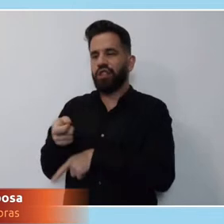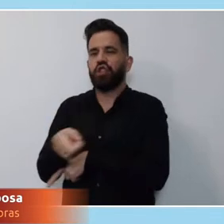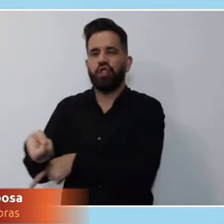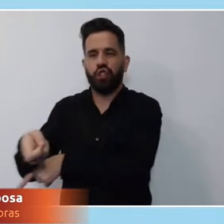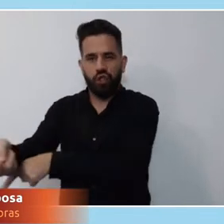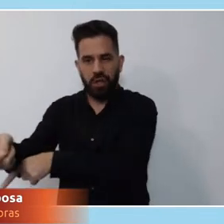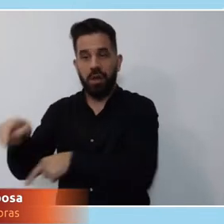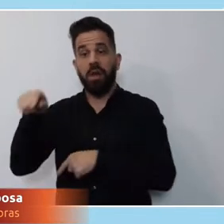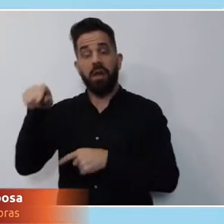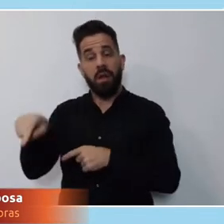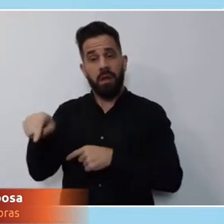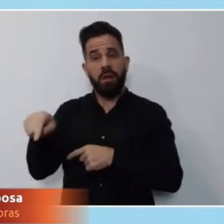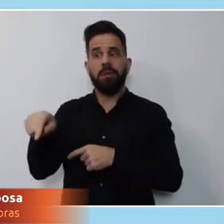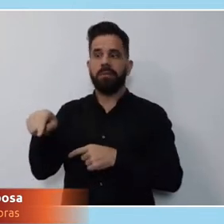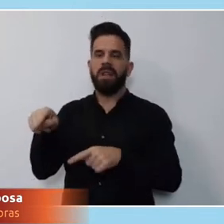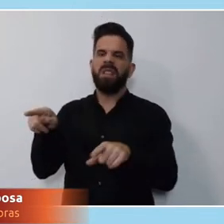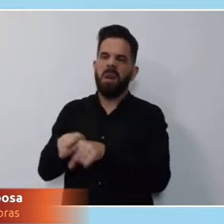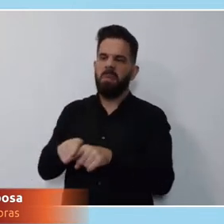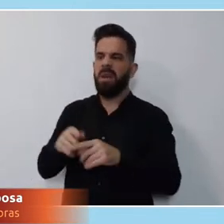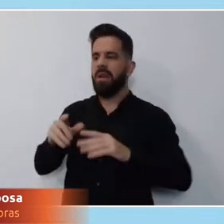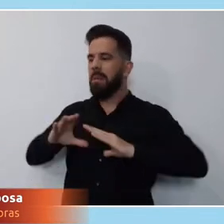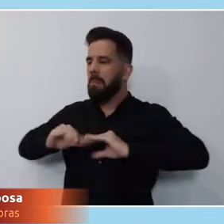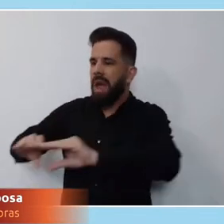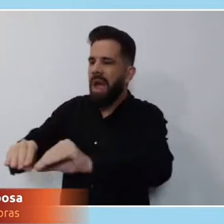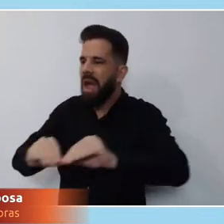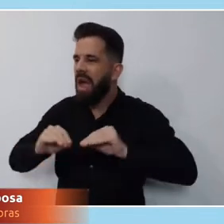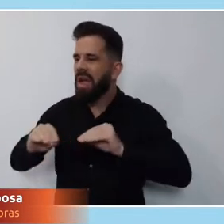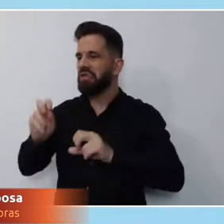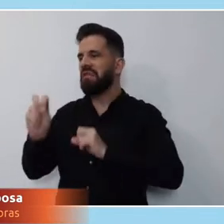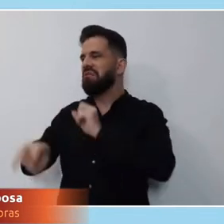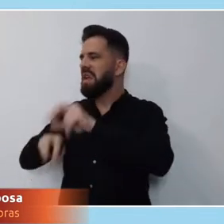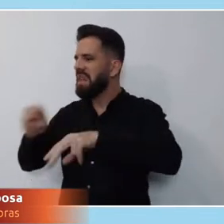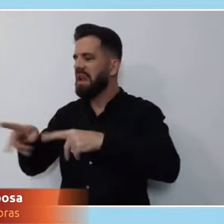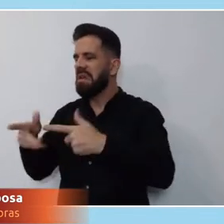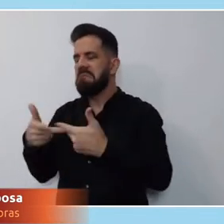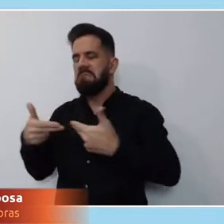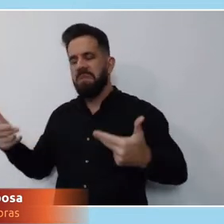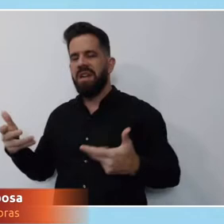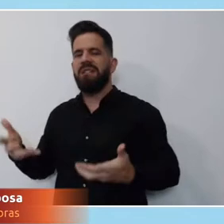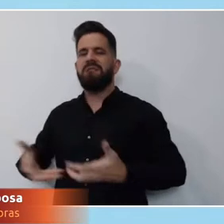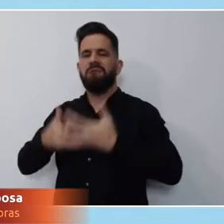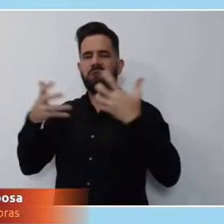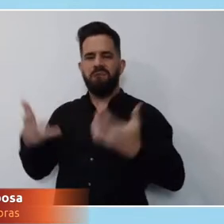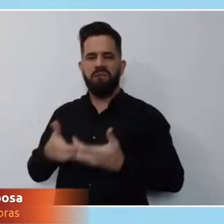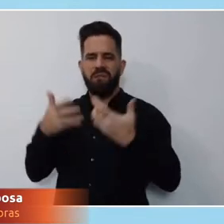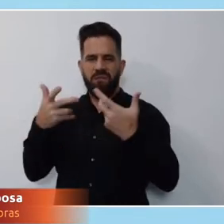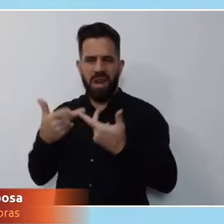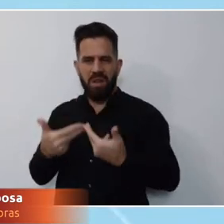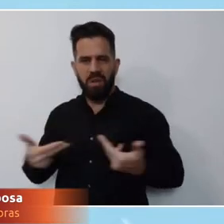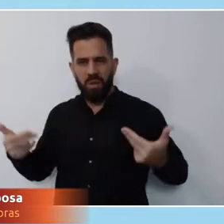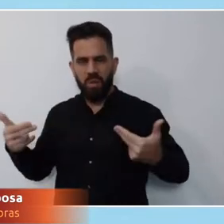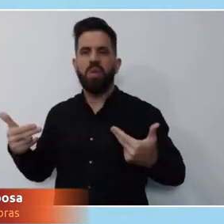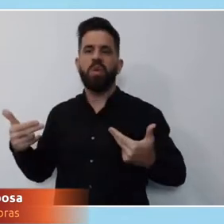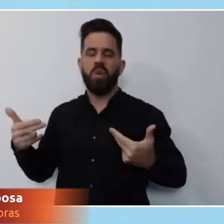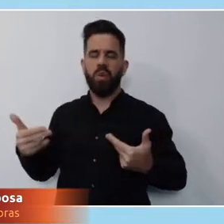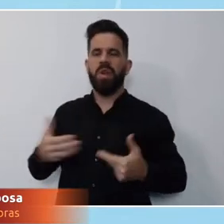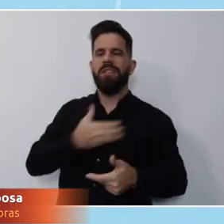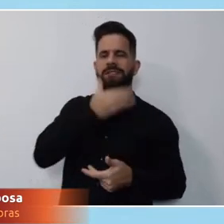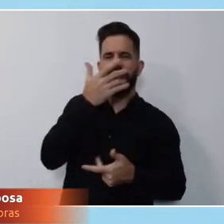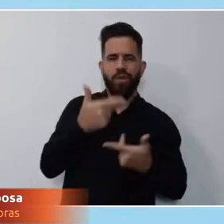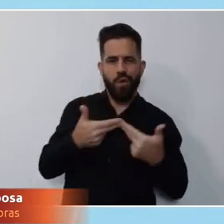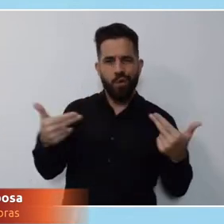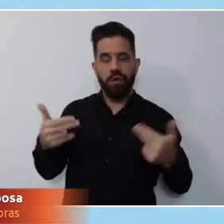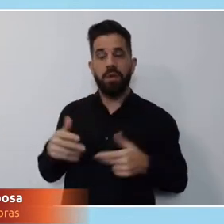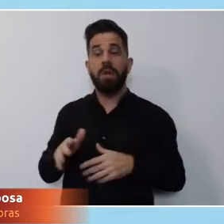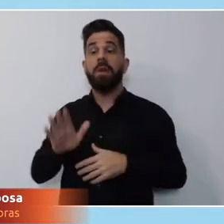o que é consumido, né, as verduras, as frutas. Mas qual é o risco também para quem só se alimenta